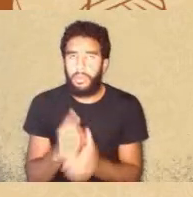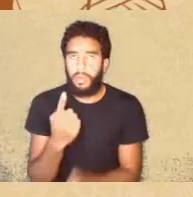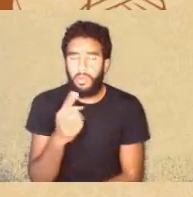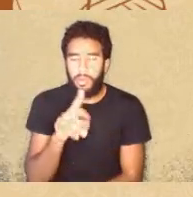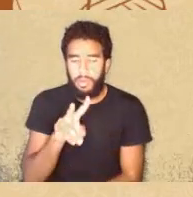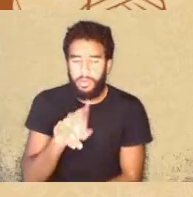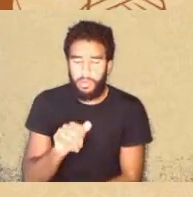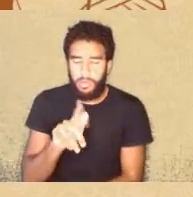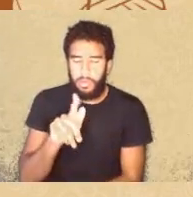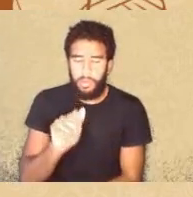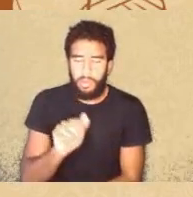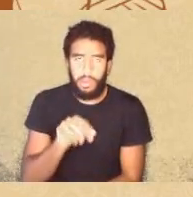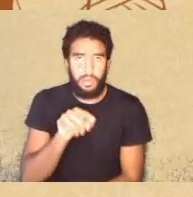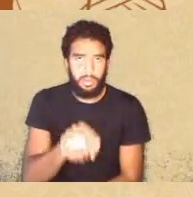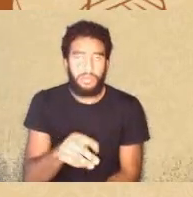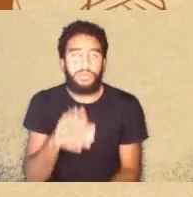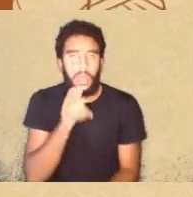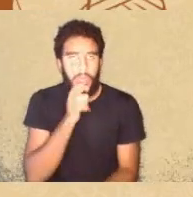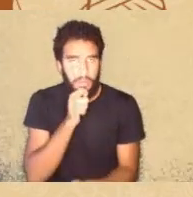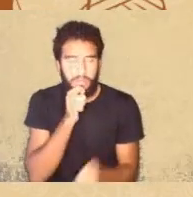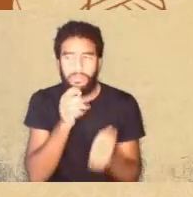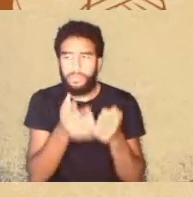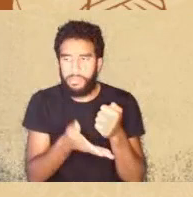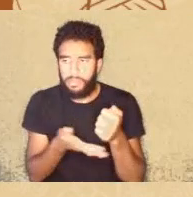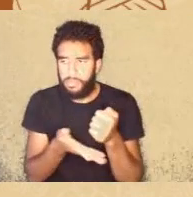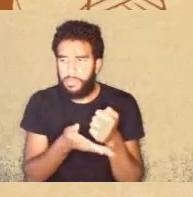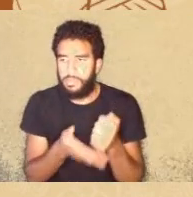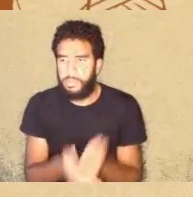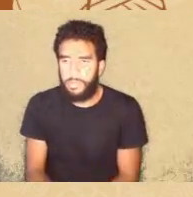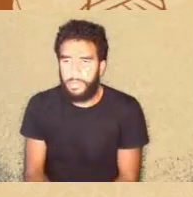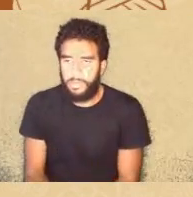básico da ação afirmativa. Tá?